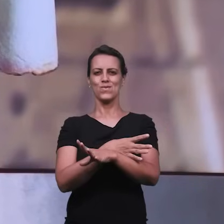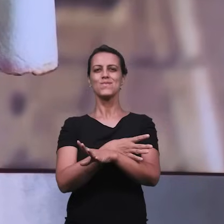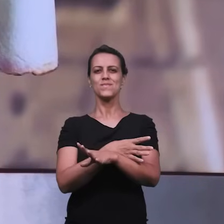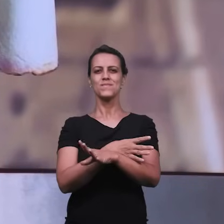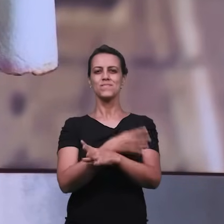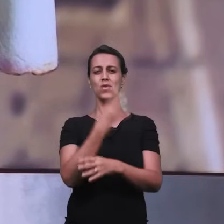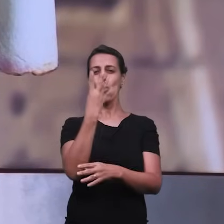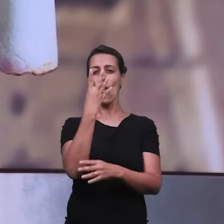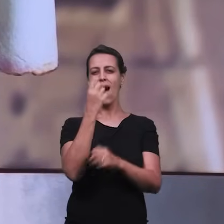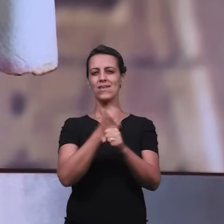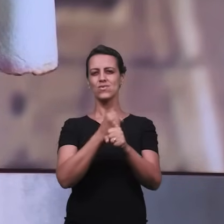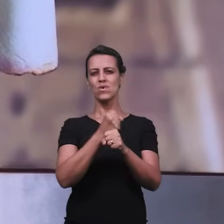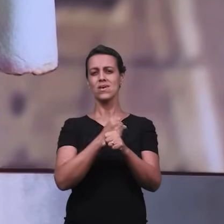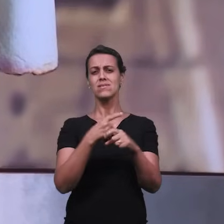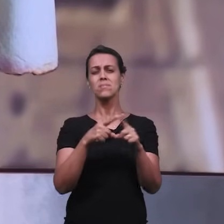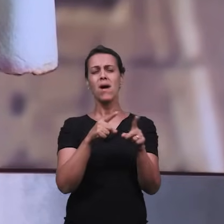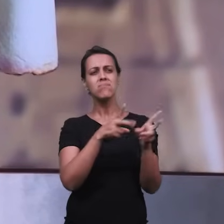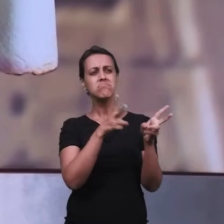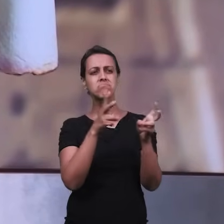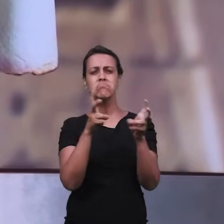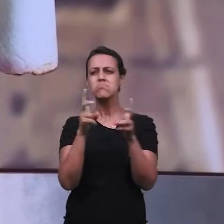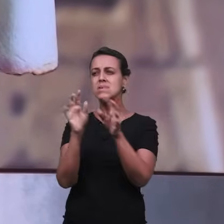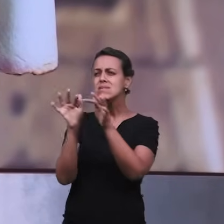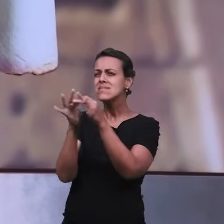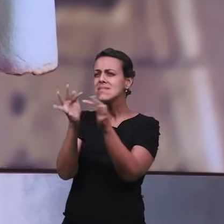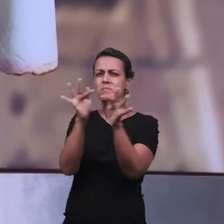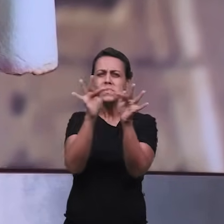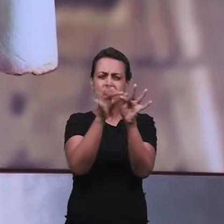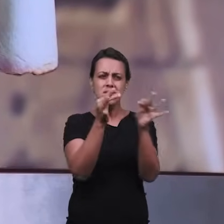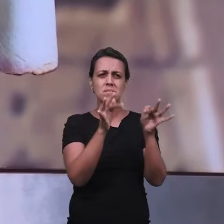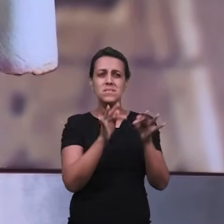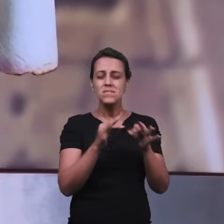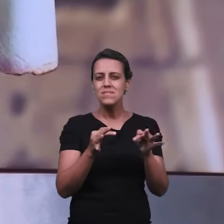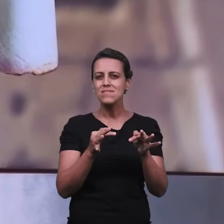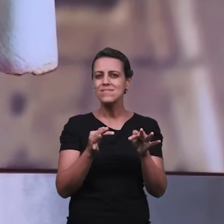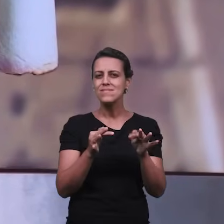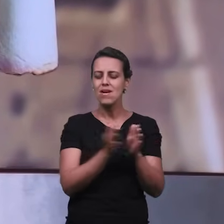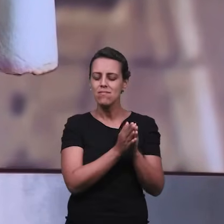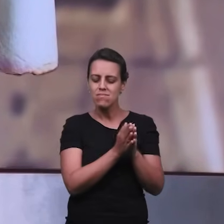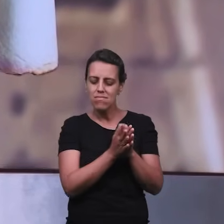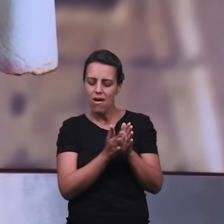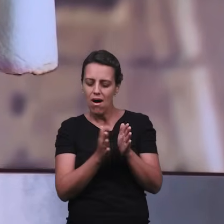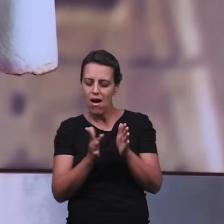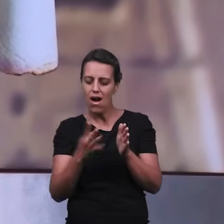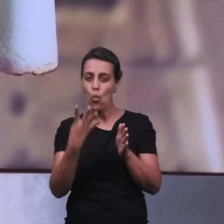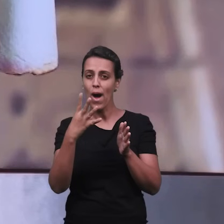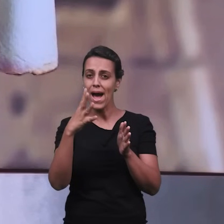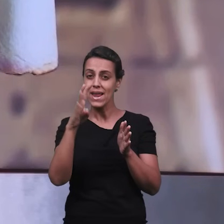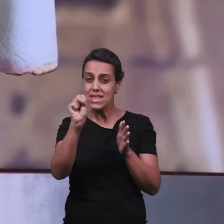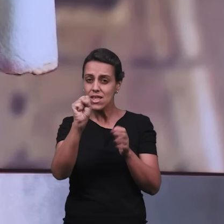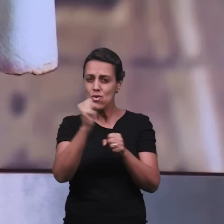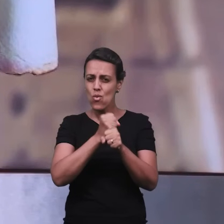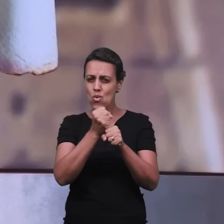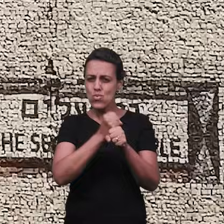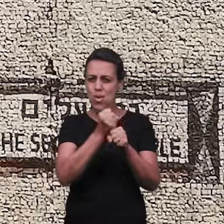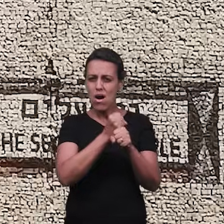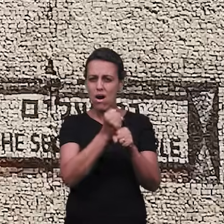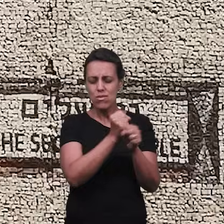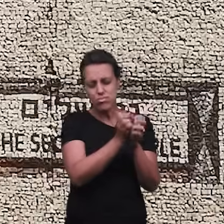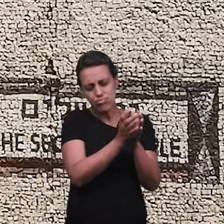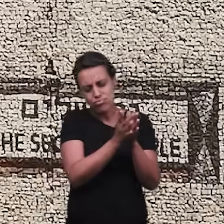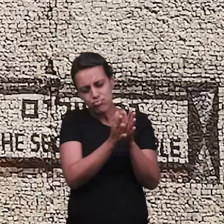inclusive o templo. Passaram-se mais 48 anos após o templo reconstruído.